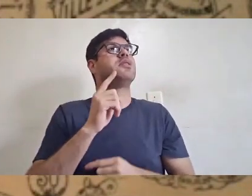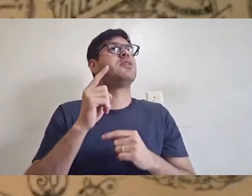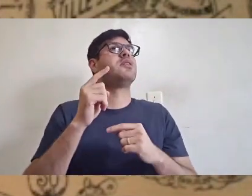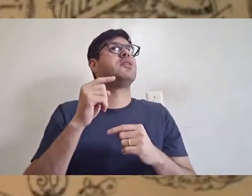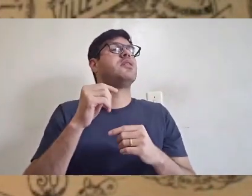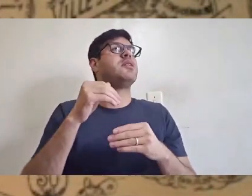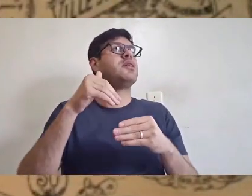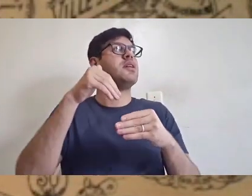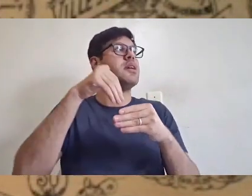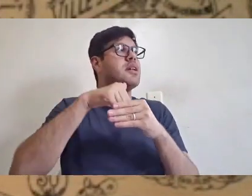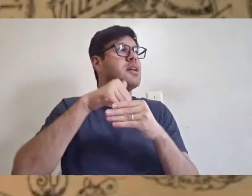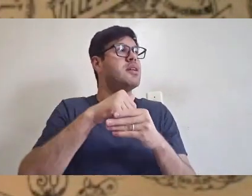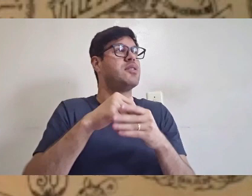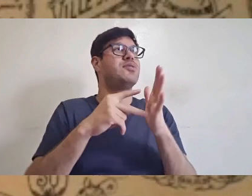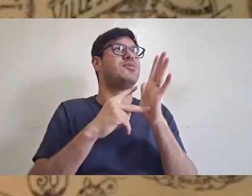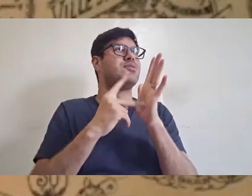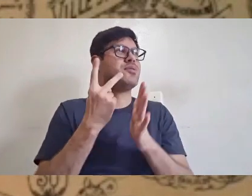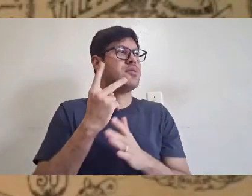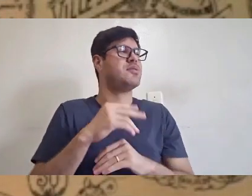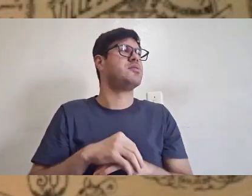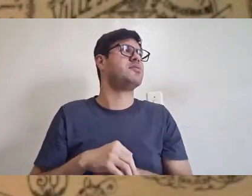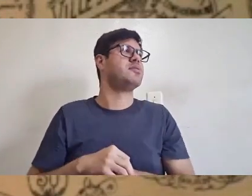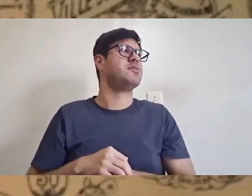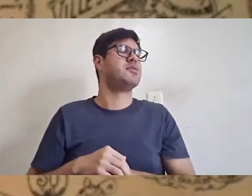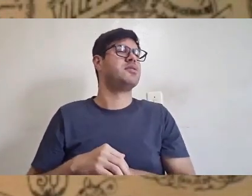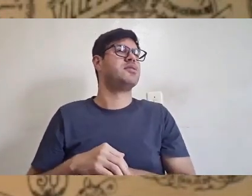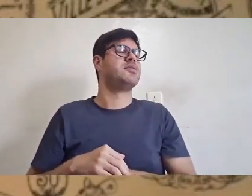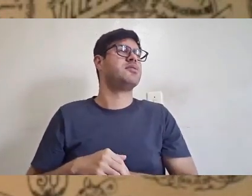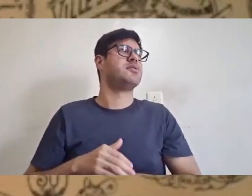vereador 2 vezes, né? Então. De 90